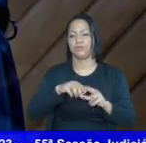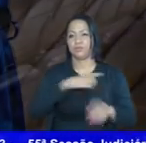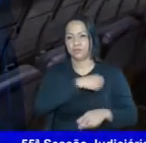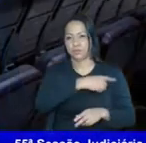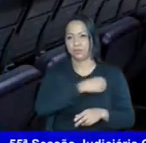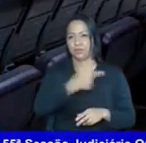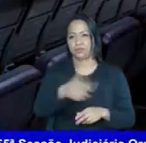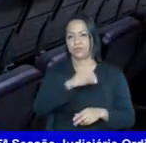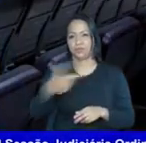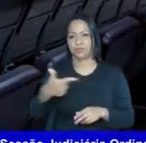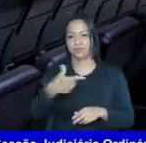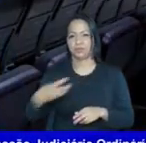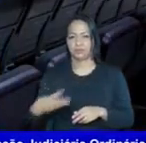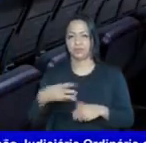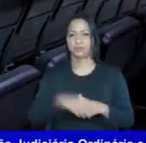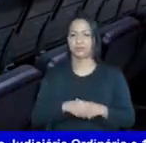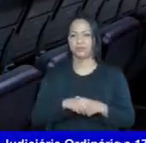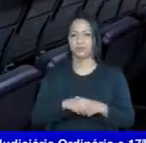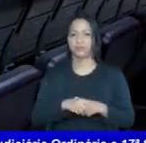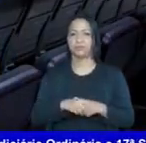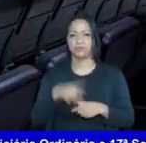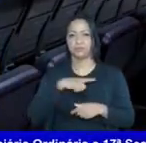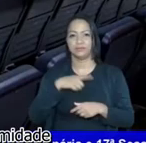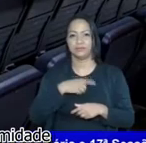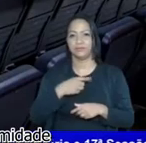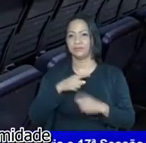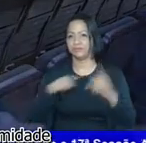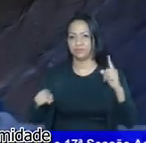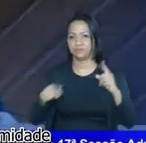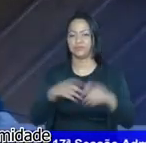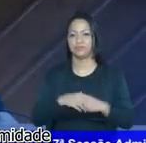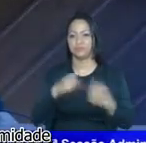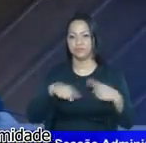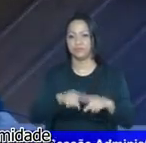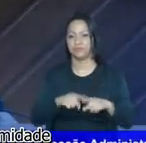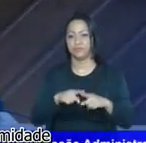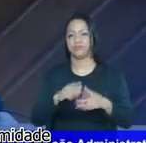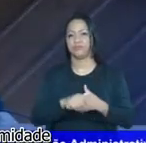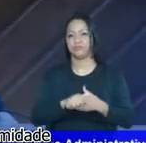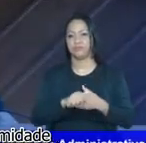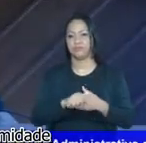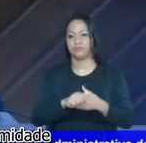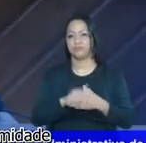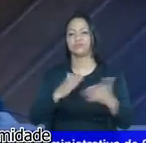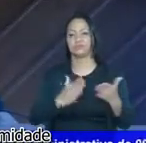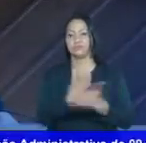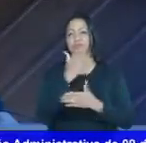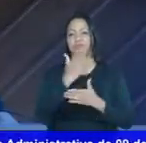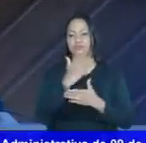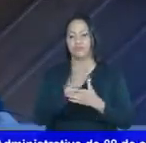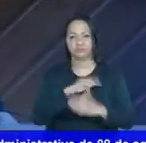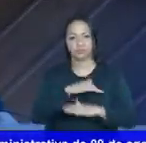8/8/2023. Pergunto se há alguma objeção. Não havendo, então, está declarada aprovada a